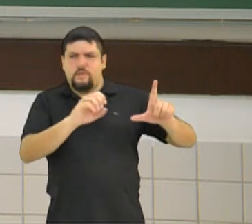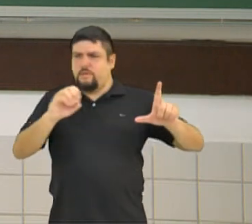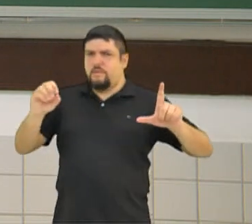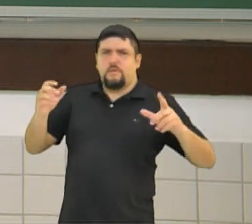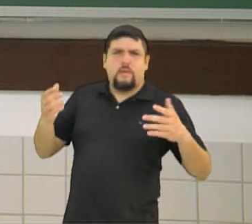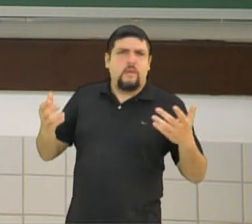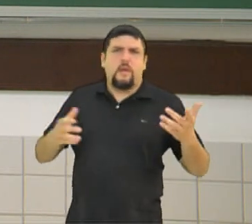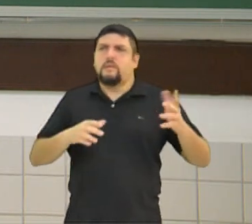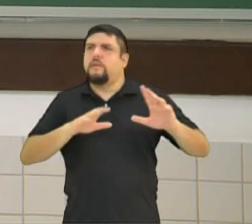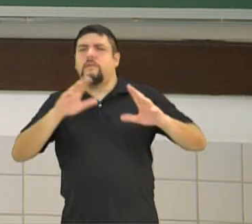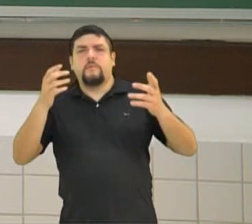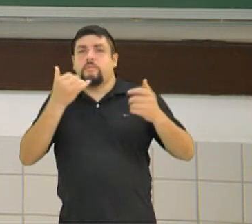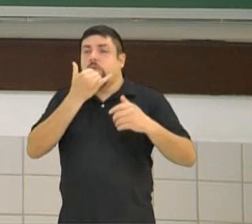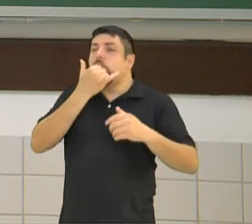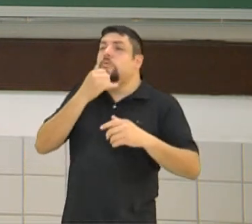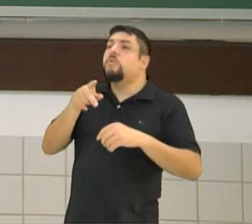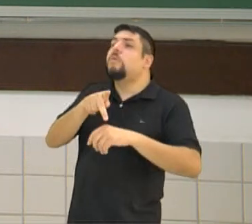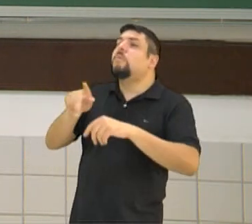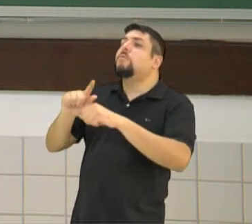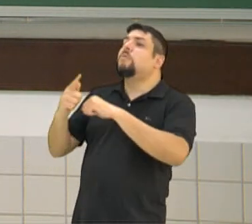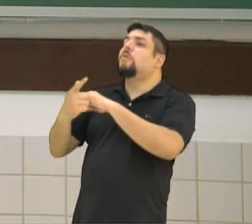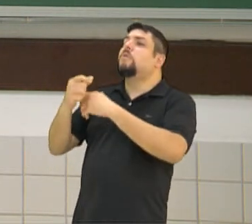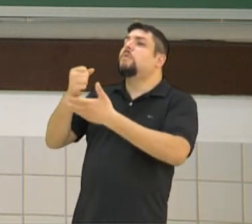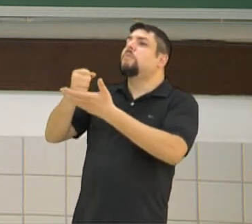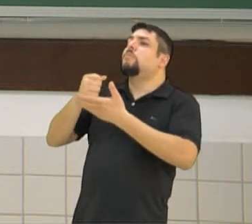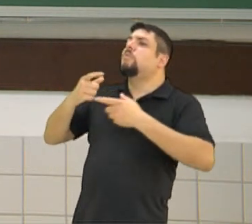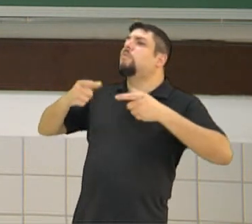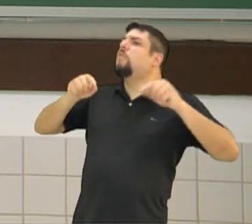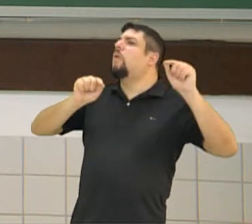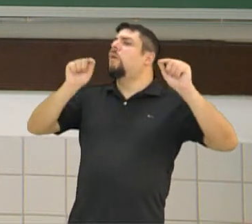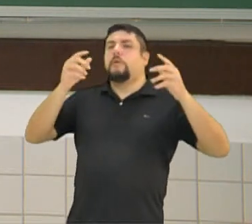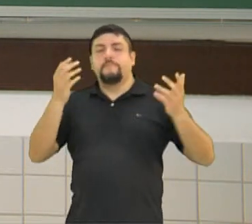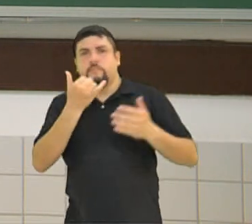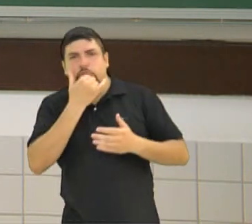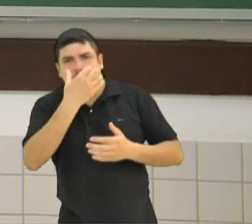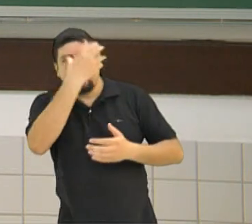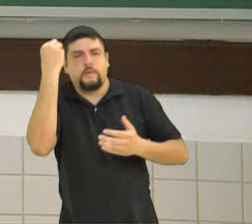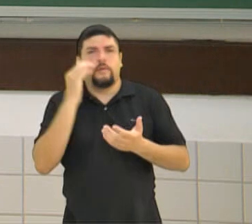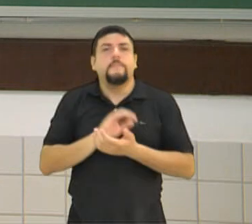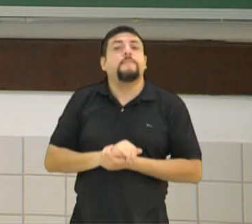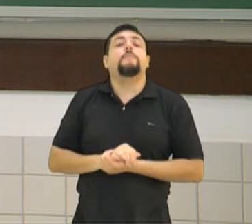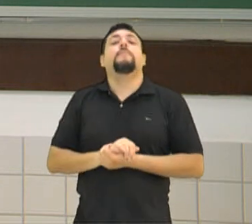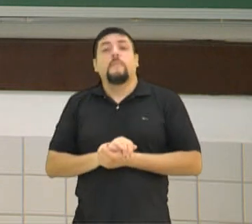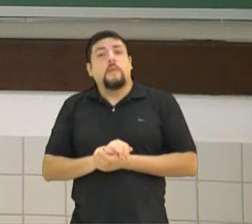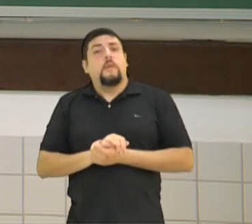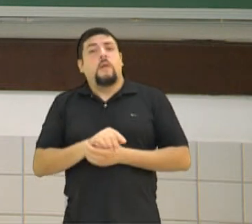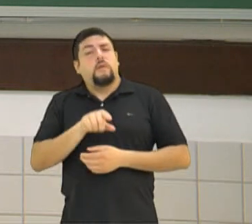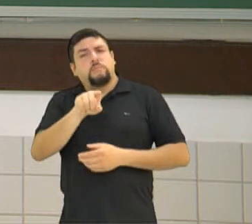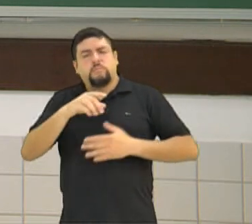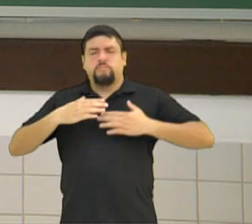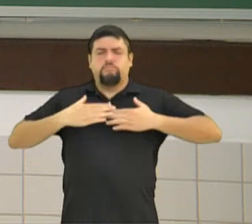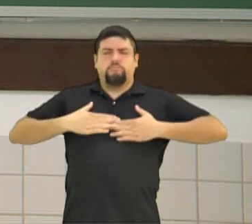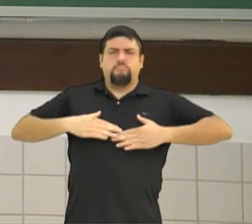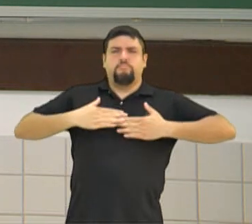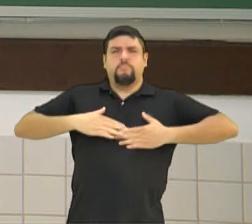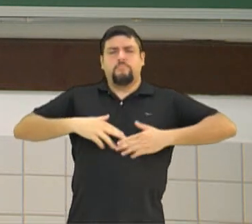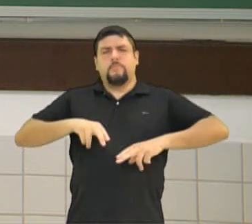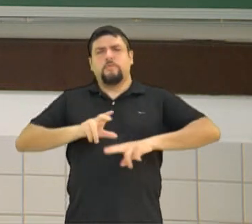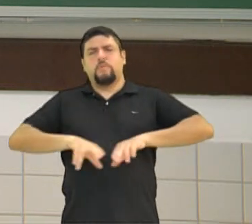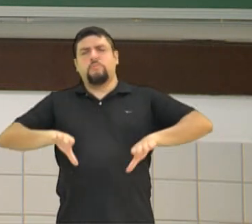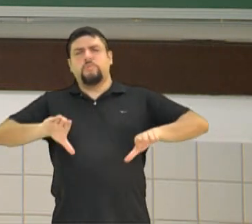de aí eu preciso de ajuda de geografia que já esqueci os lugares, velho. Mas sejam muito bem-vindos, se acomode, se aconchegue,